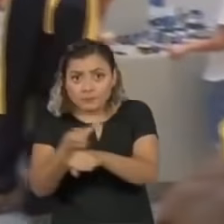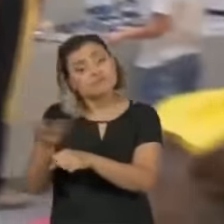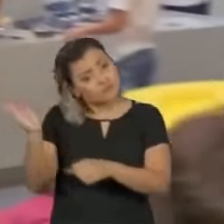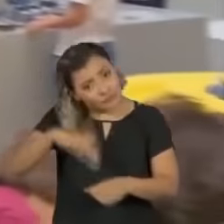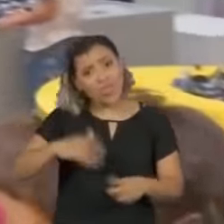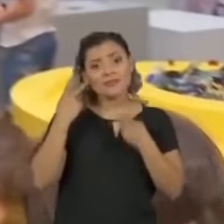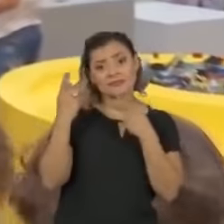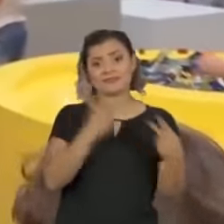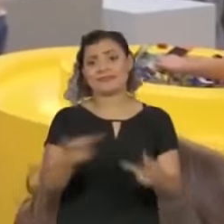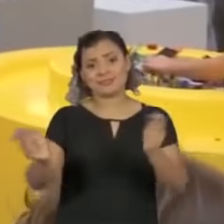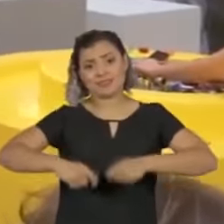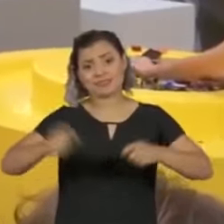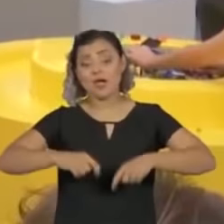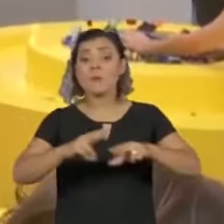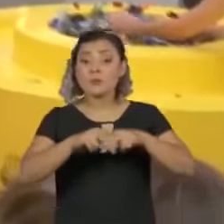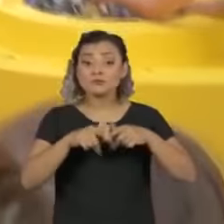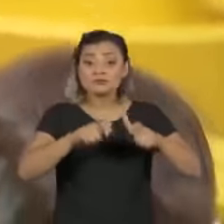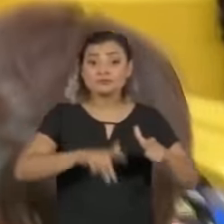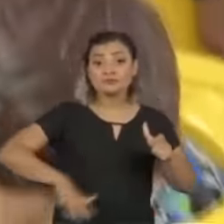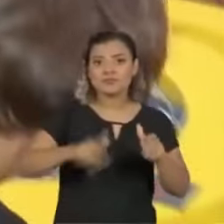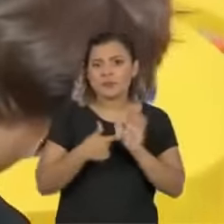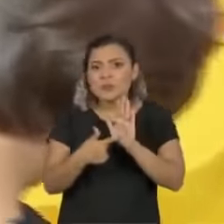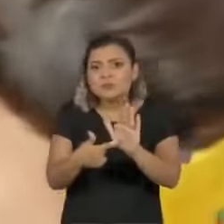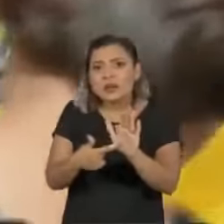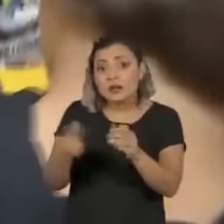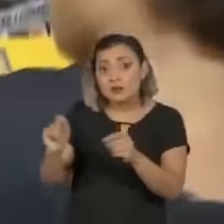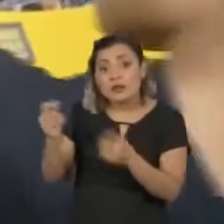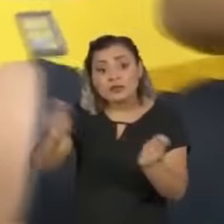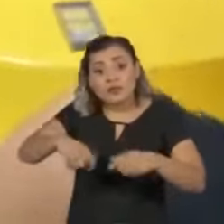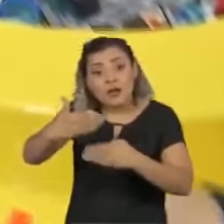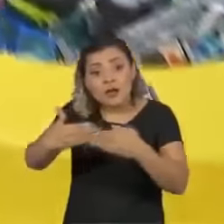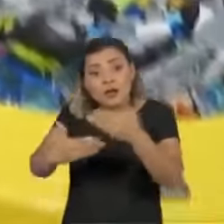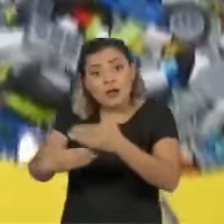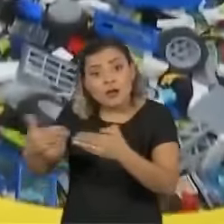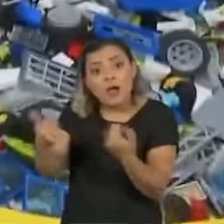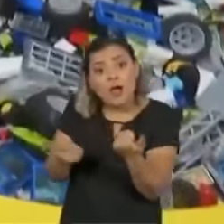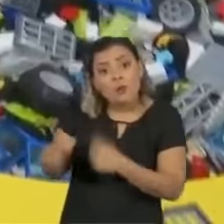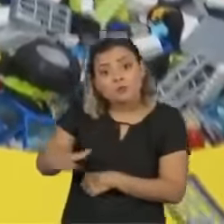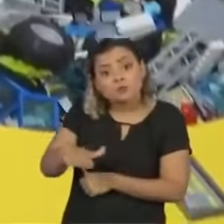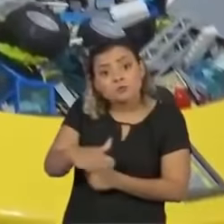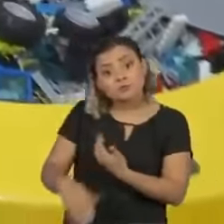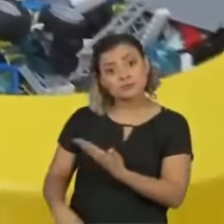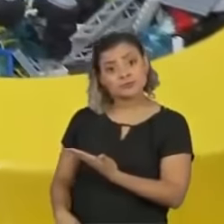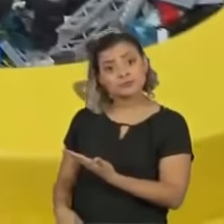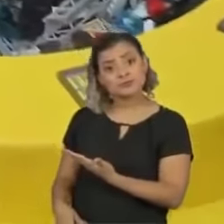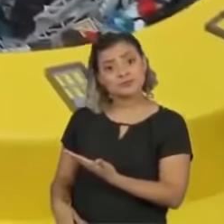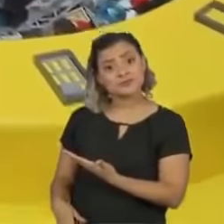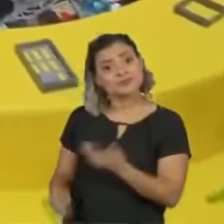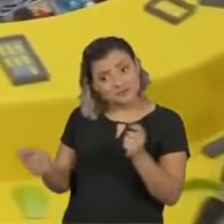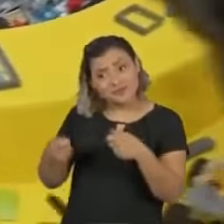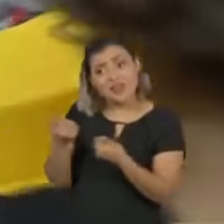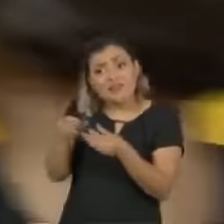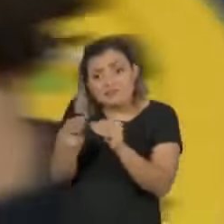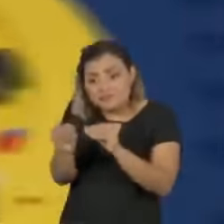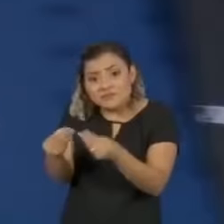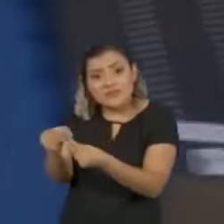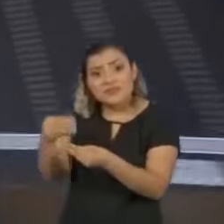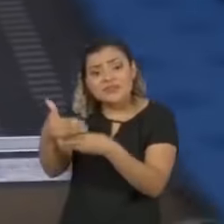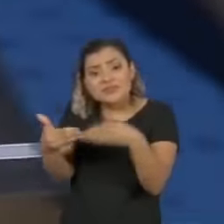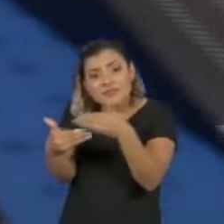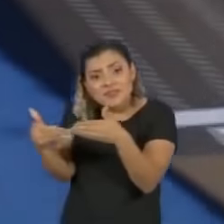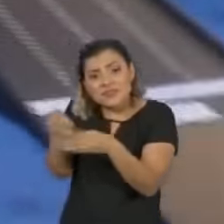exemplo, aqui nesse espaço aqui, tudo bem, gente? Deixa eu te mostrar. Ó. As crianças podem montar um carrinho aqui com as peças do Lego. Já tem um monte de gente montando aqui. E pode